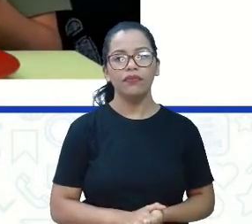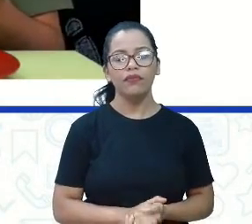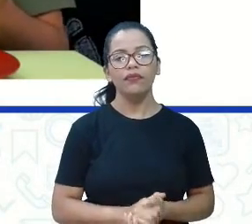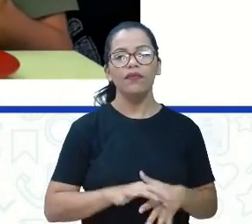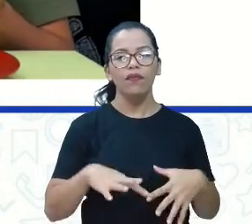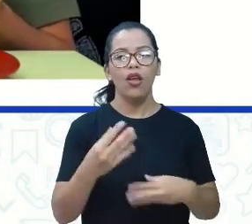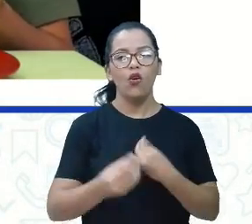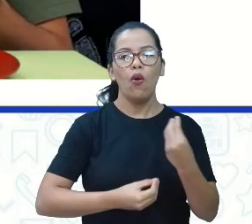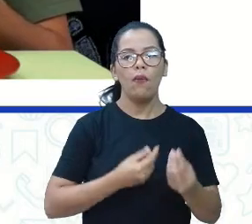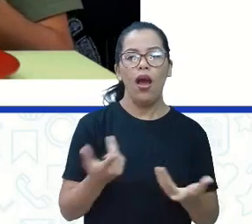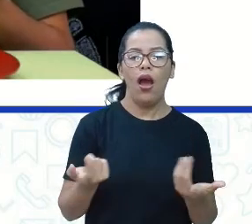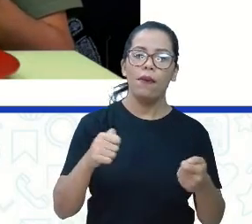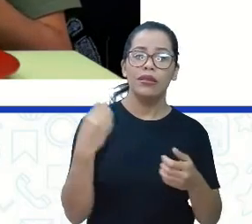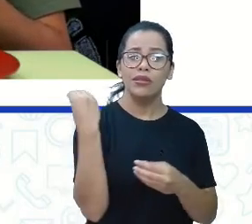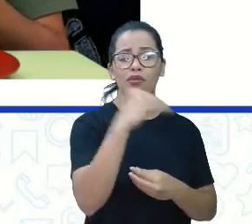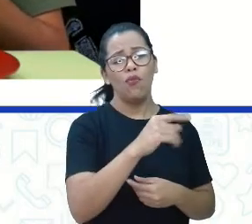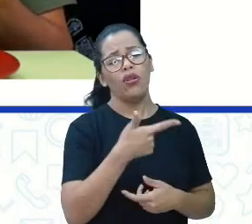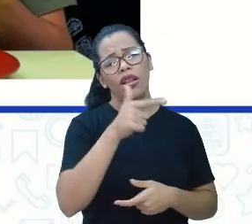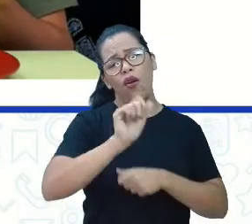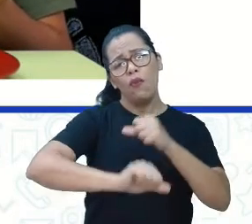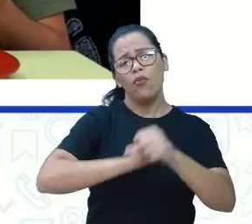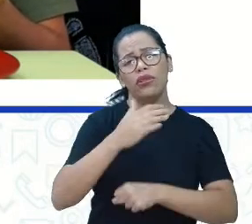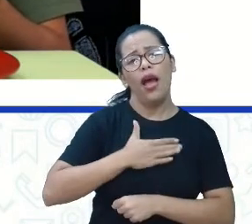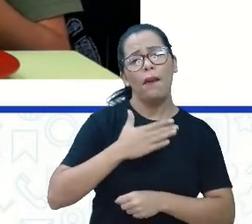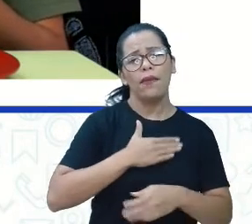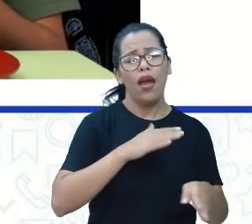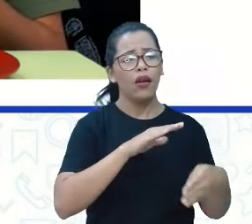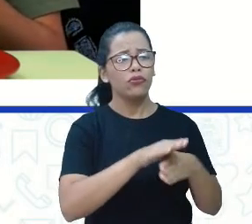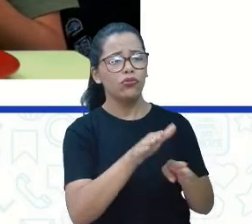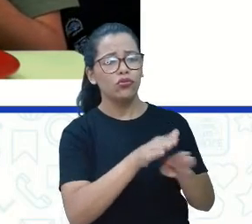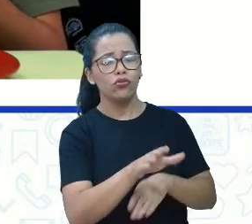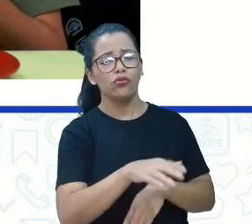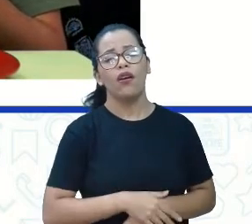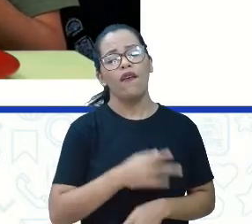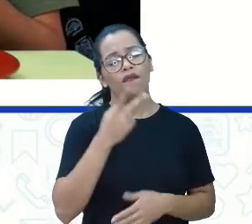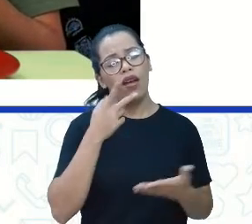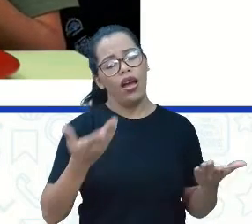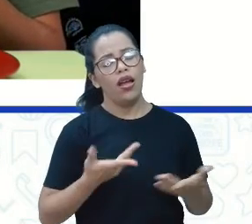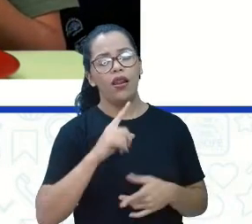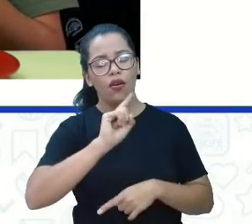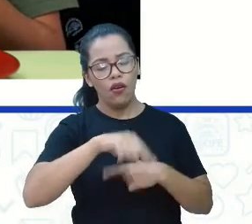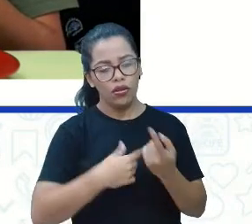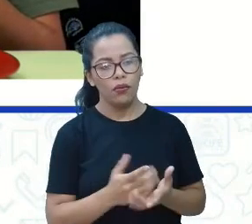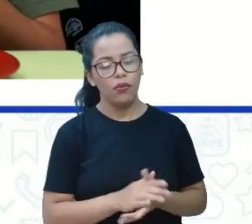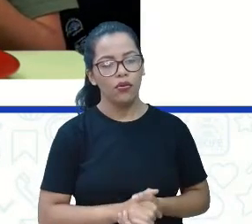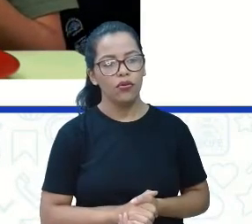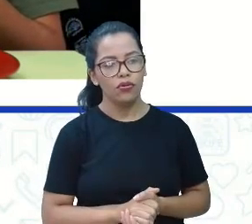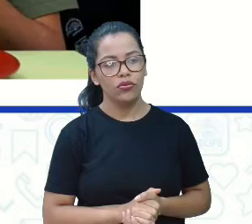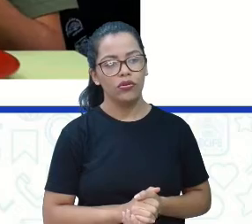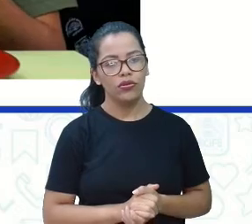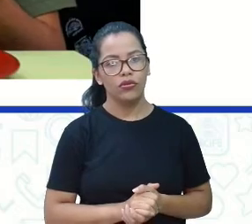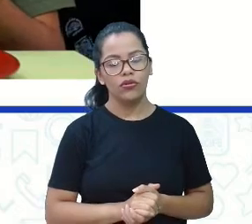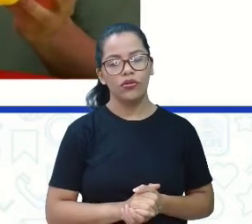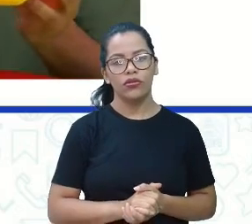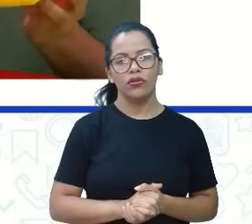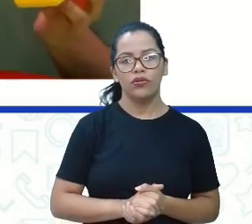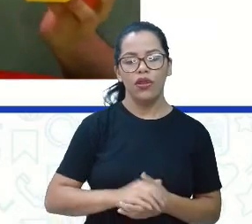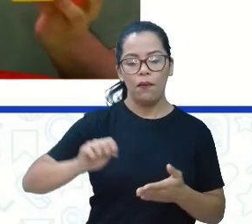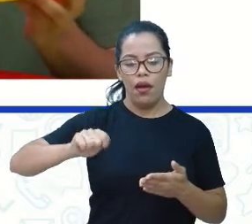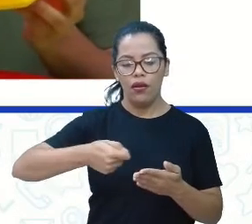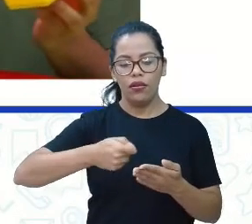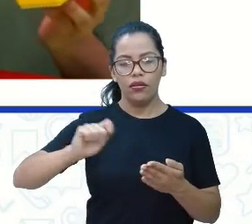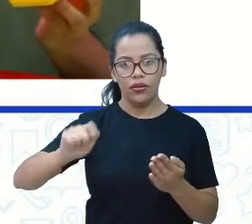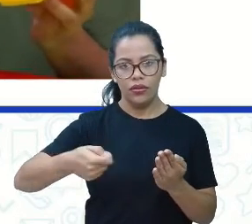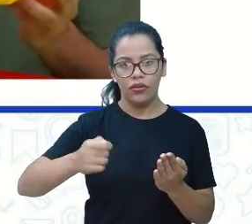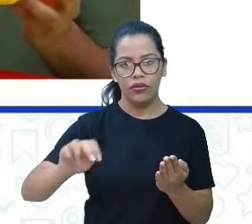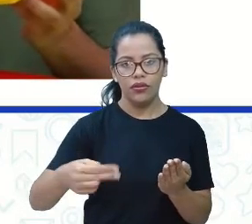mas aí instrução? eu vou ter que então Vai. mudar minhas instruções. Não, fala aí as restas das instruções. Passe a faca pegando um pouco de manteiga. Passe